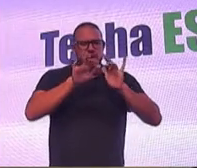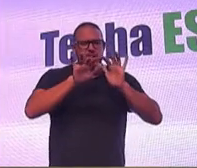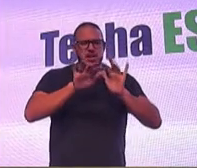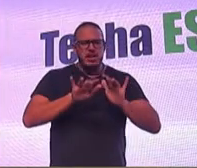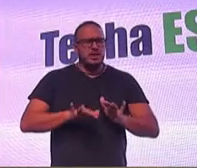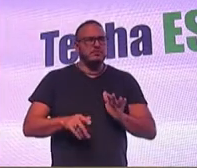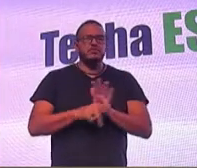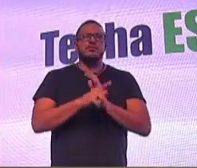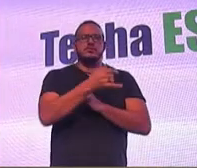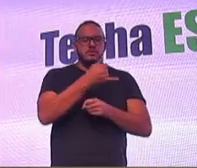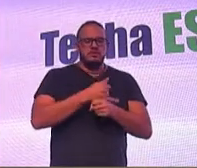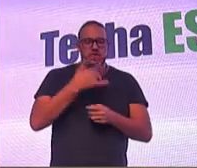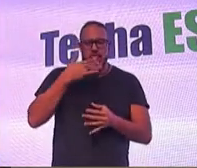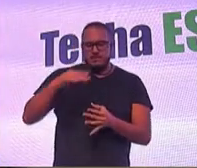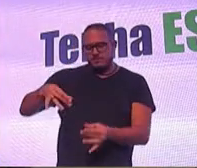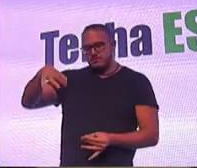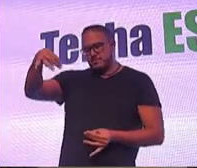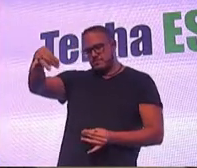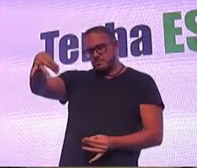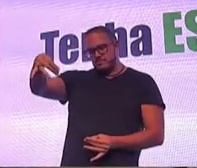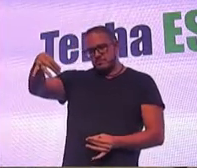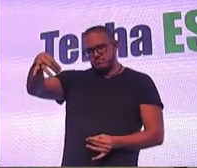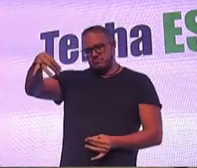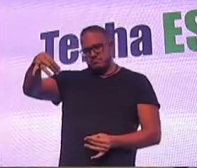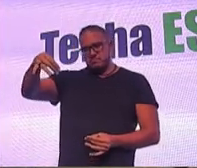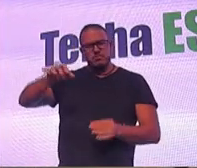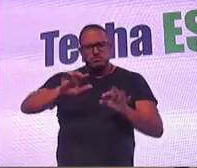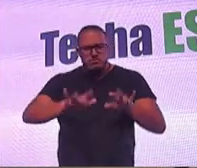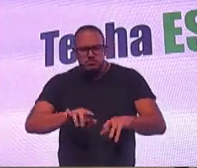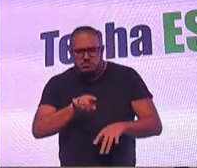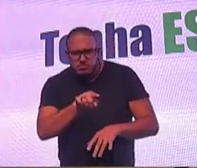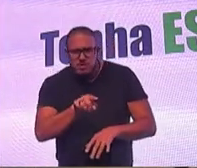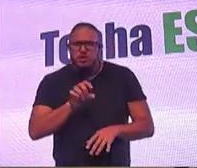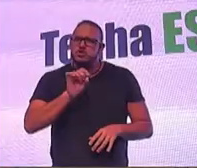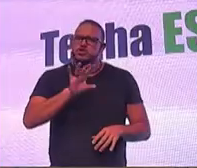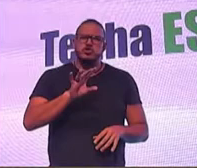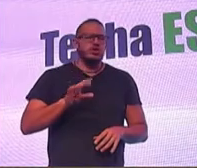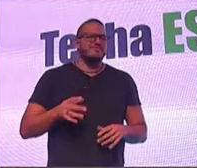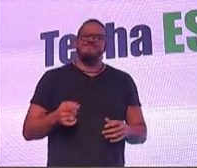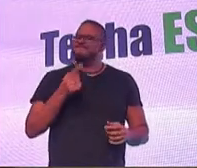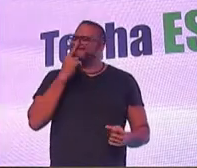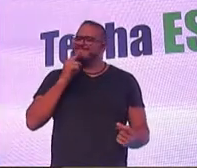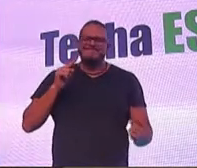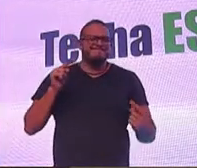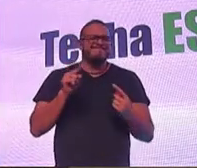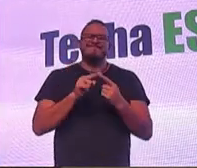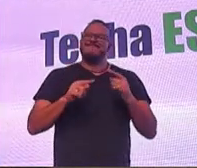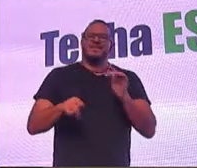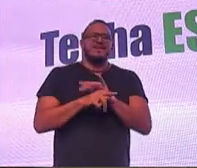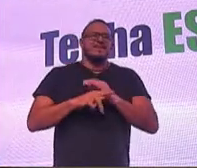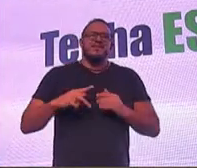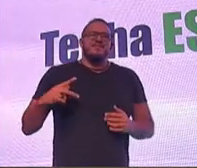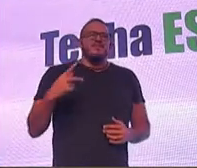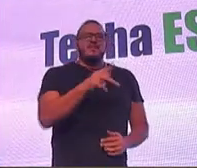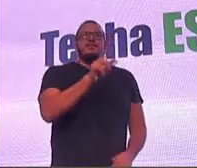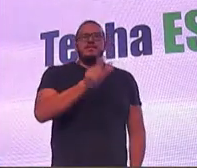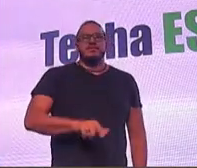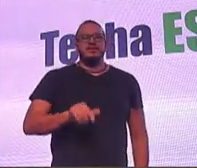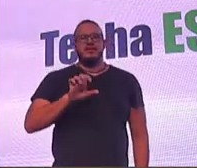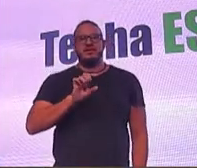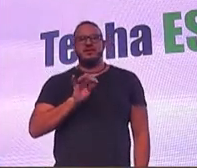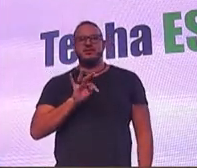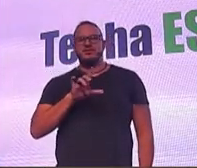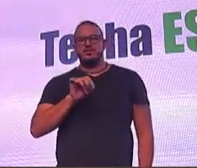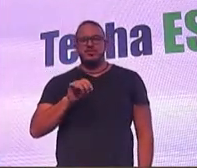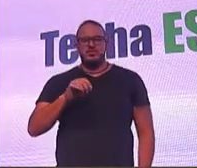seu chefe pega o relatório e fala assim, esse relatório aqui só pode ser do Gil, porque tem a cara dele. Isso é ter estilo próprio. Quando você vai no